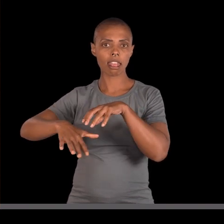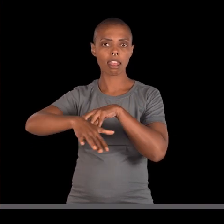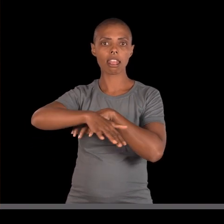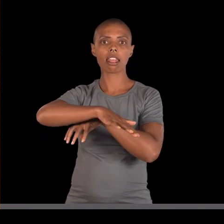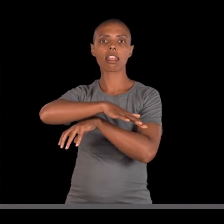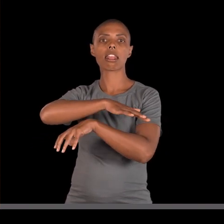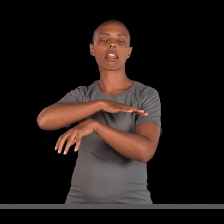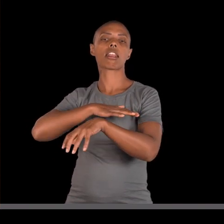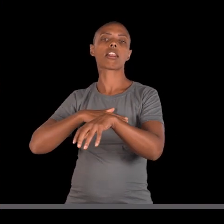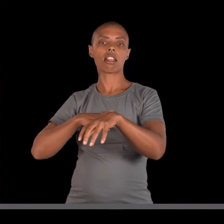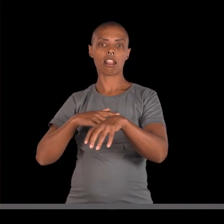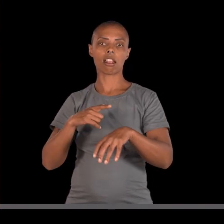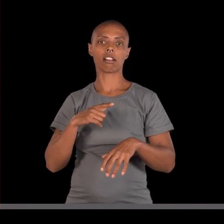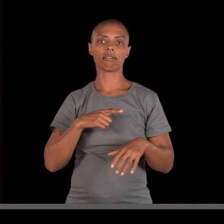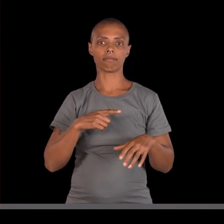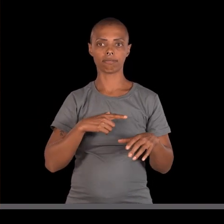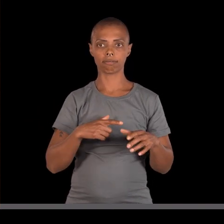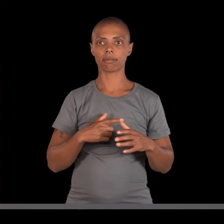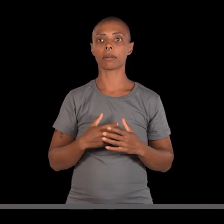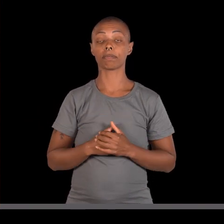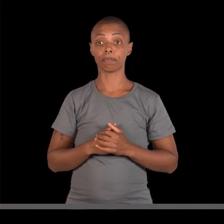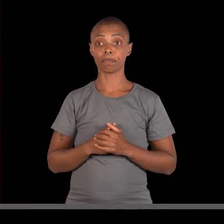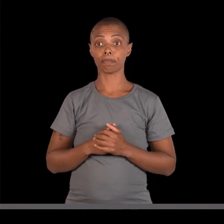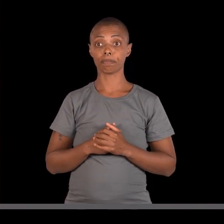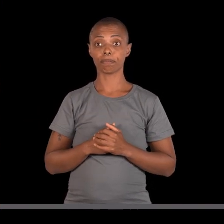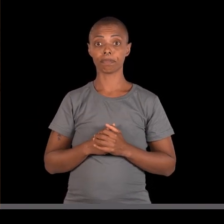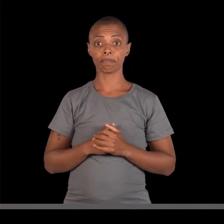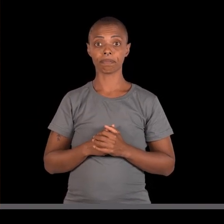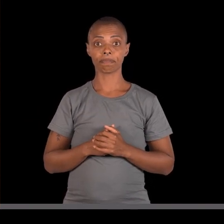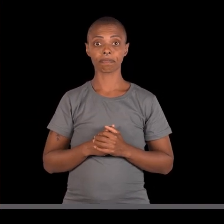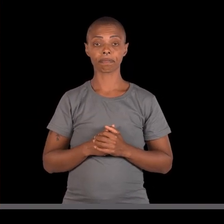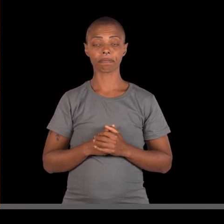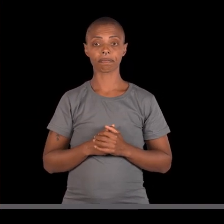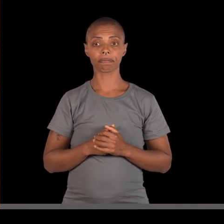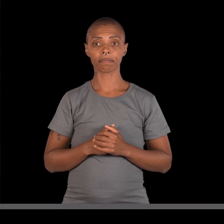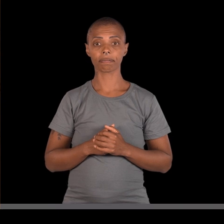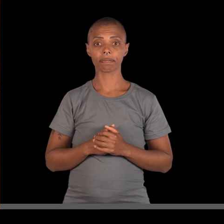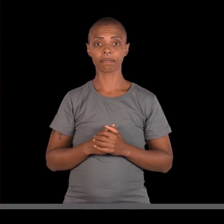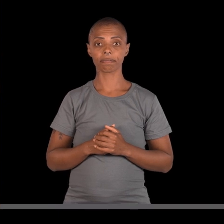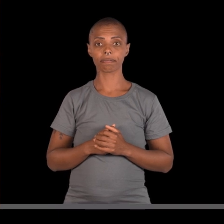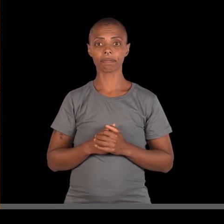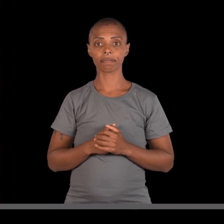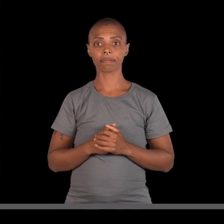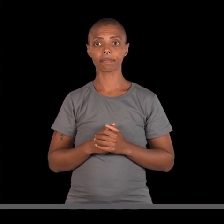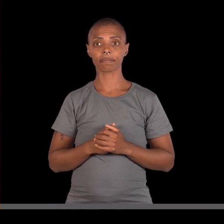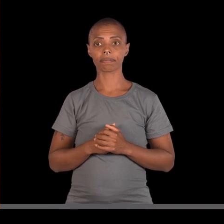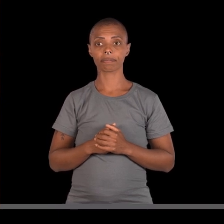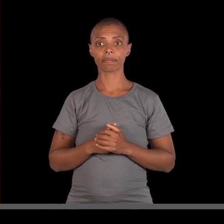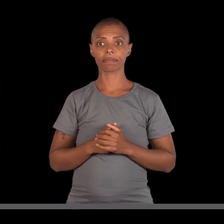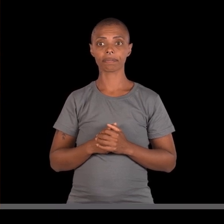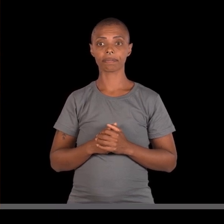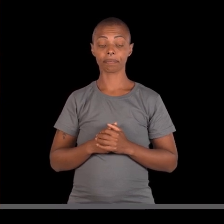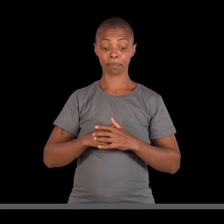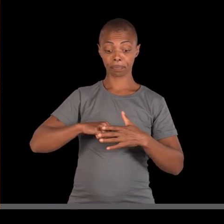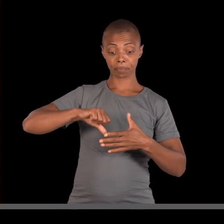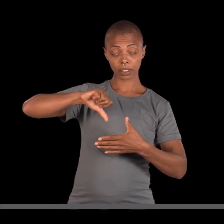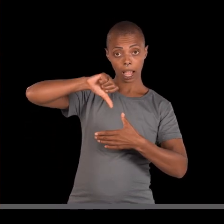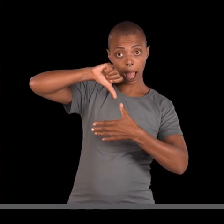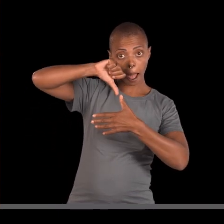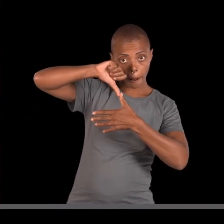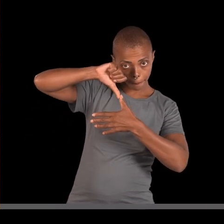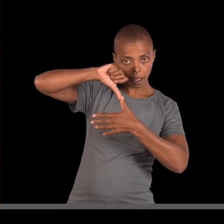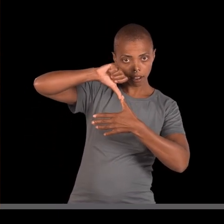Hispaniola, onde você encontra Haiti e República Dominicana, e também Porto